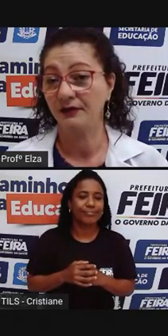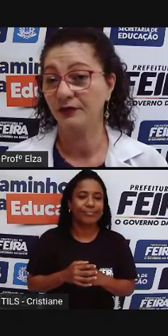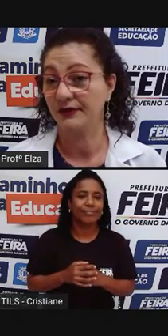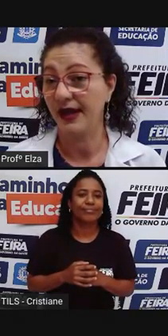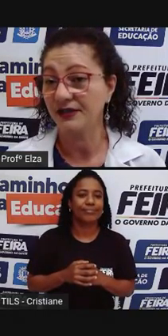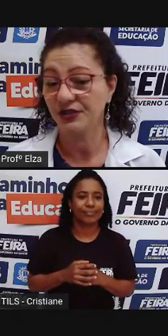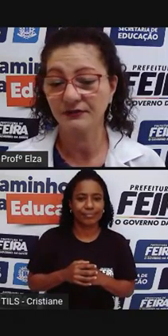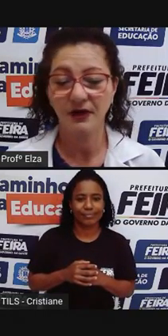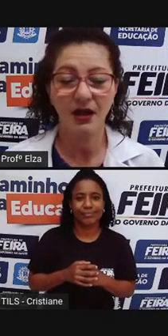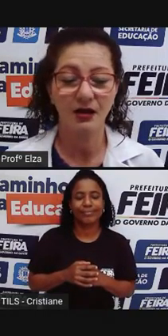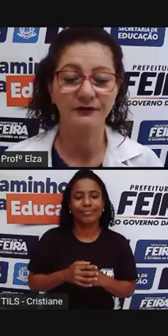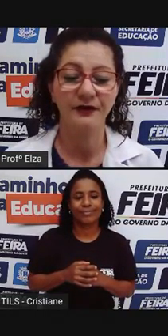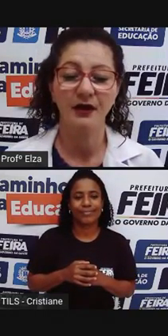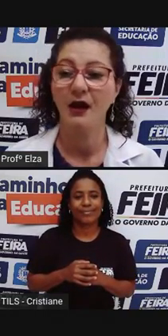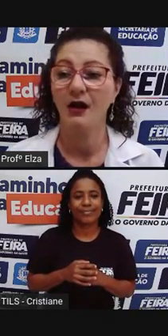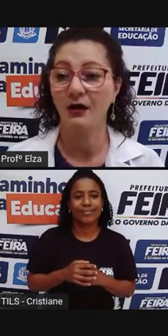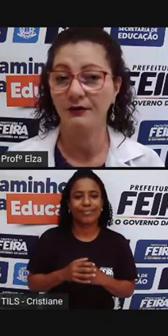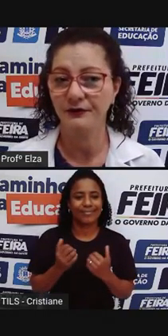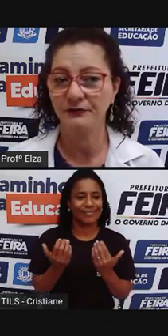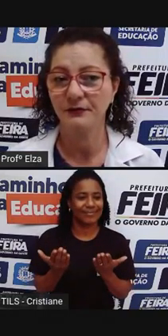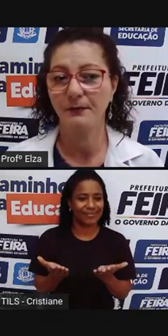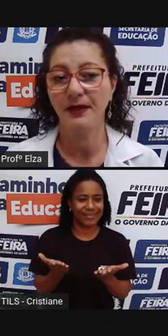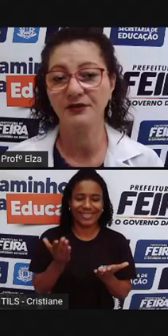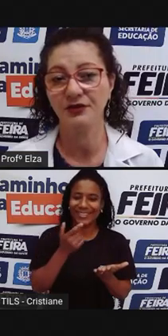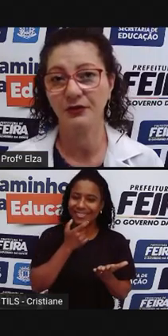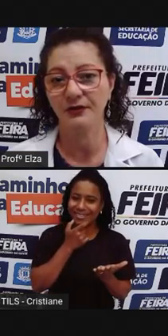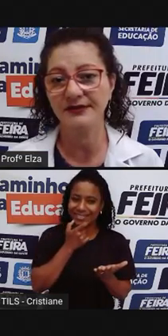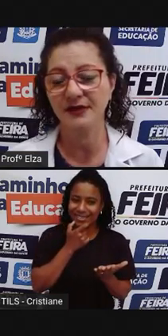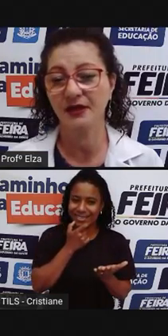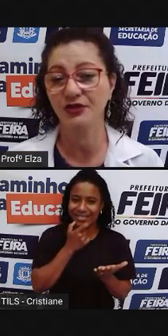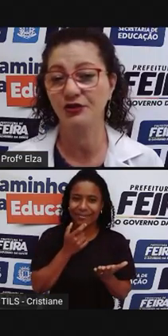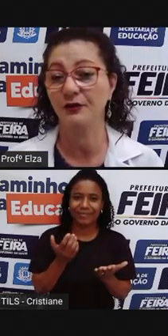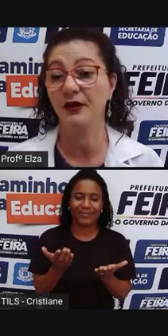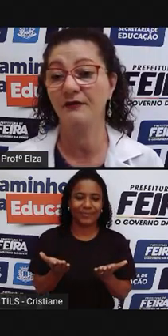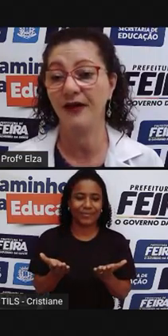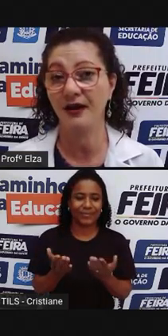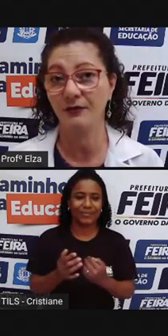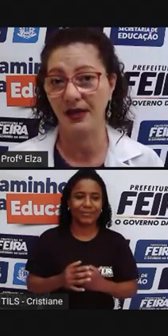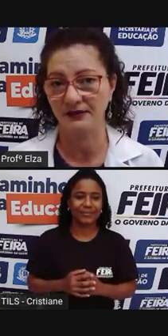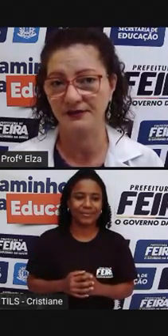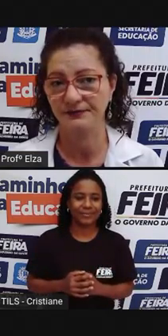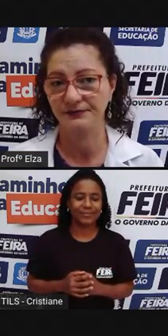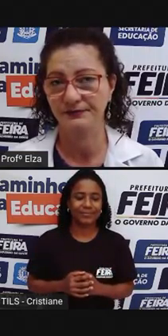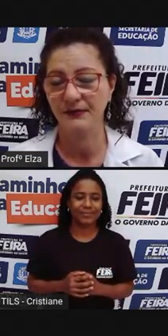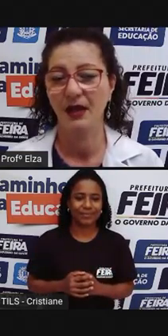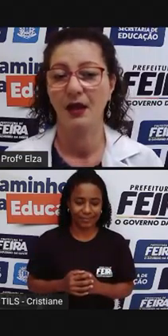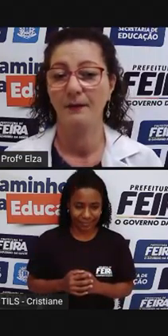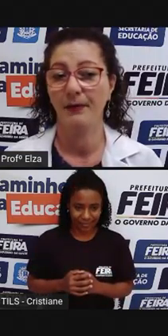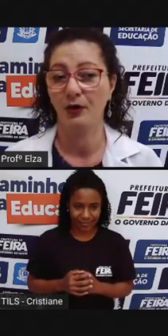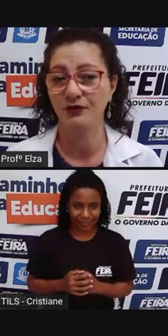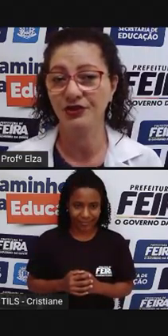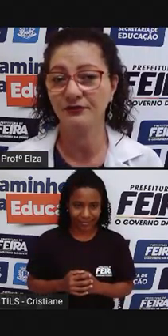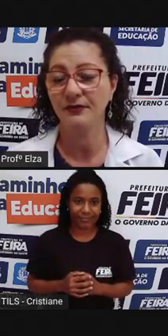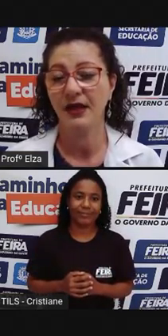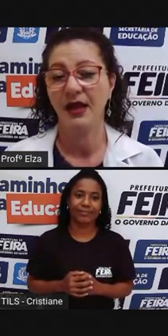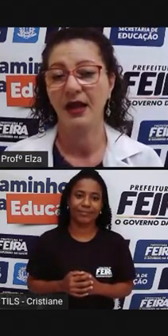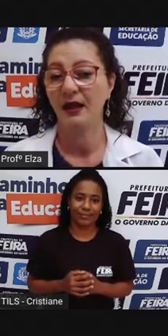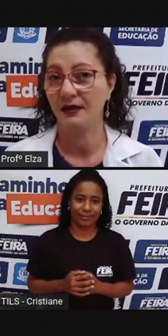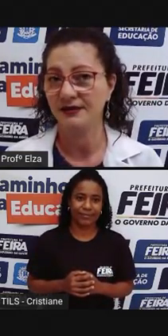the introduction of harmful materials into the environment.